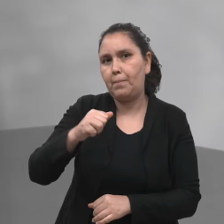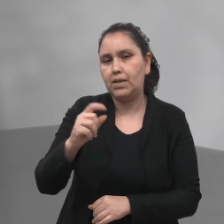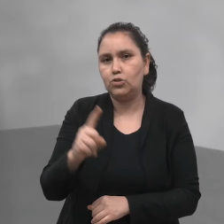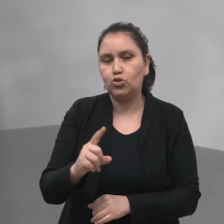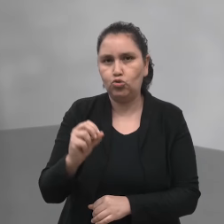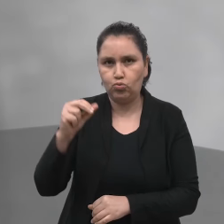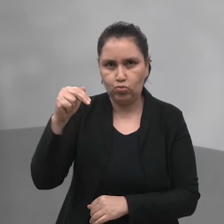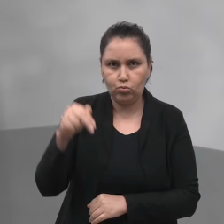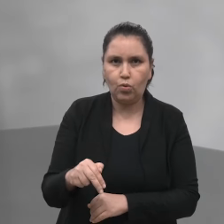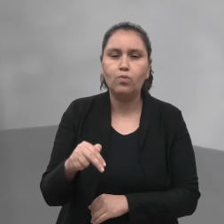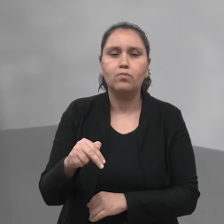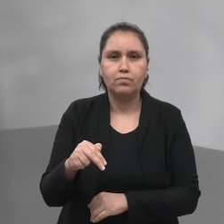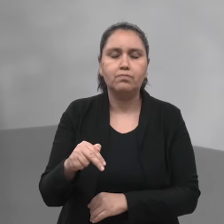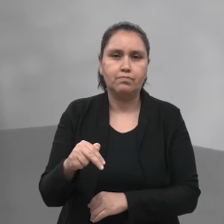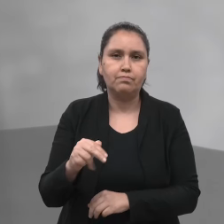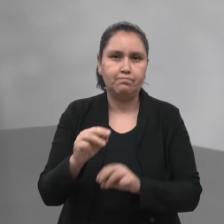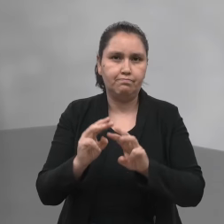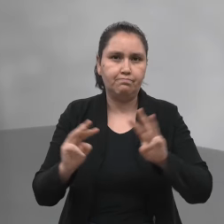mas enfim,